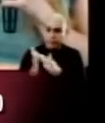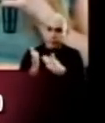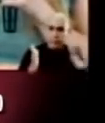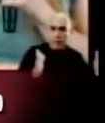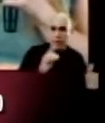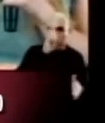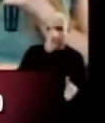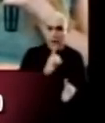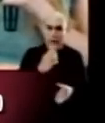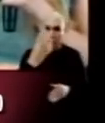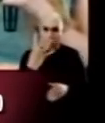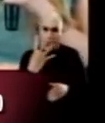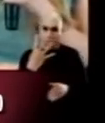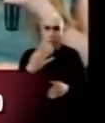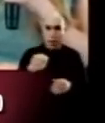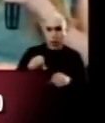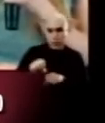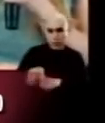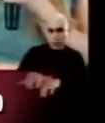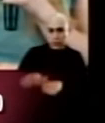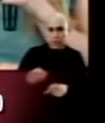de setembro, nós estávamos com